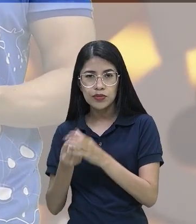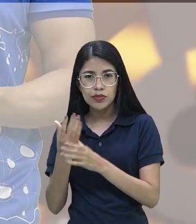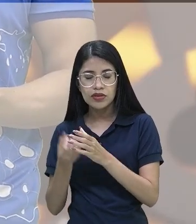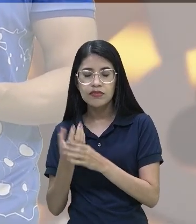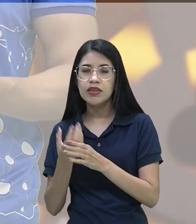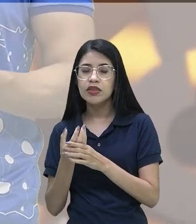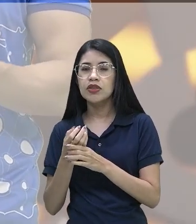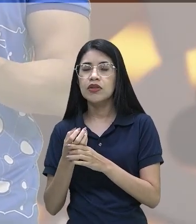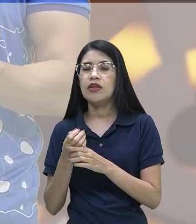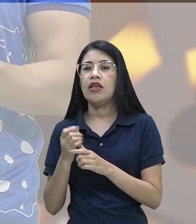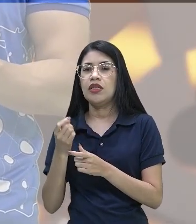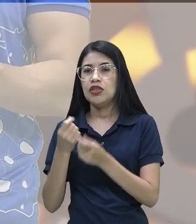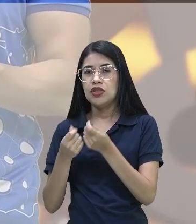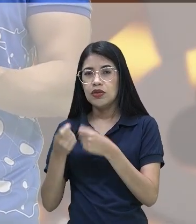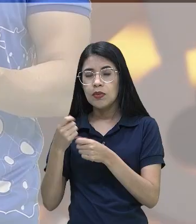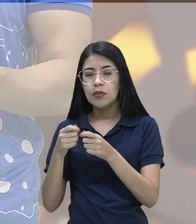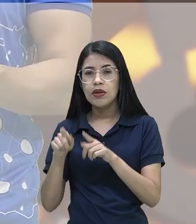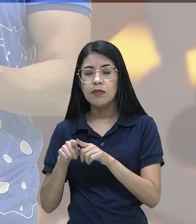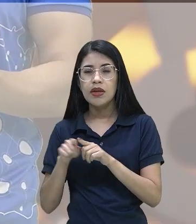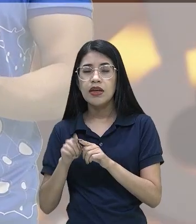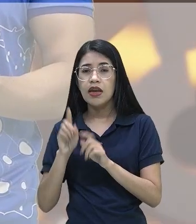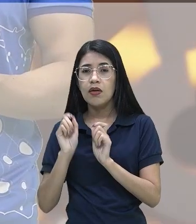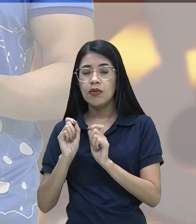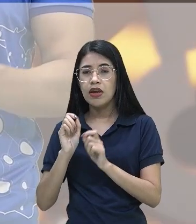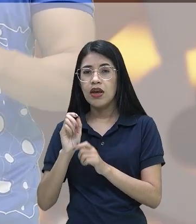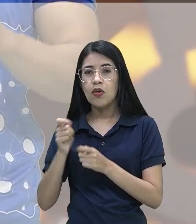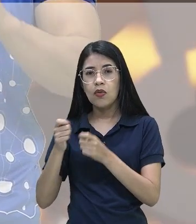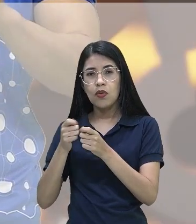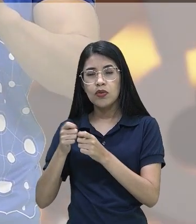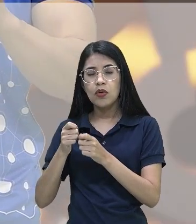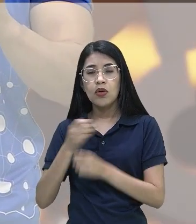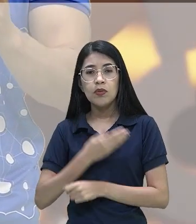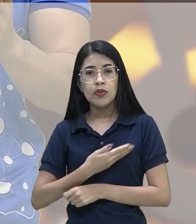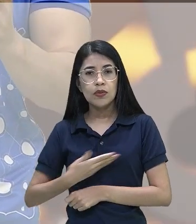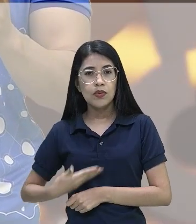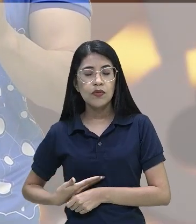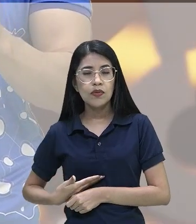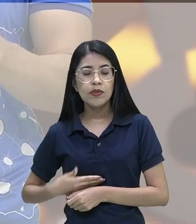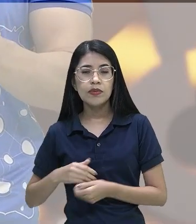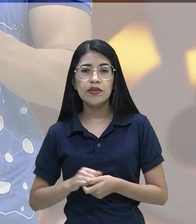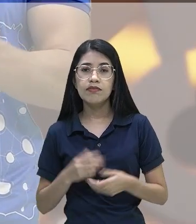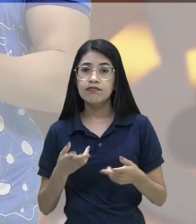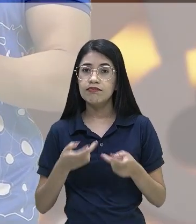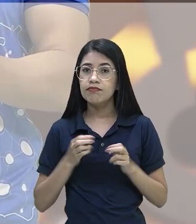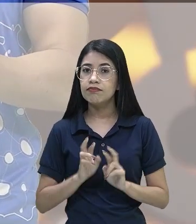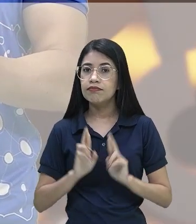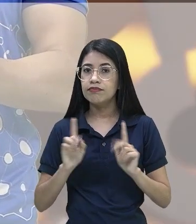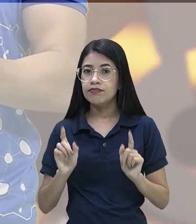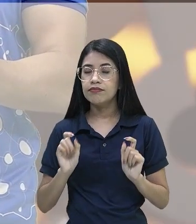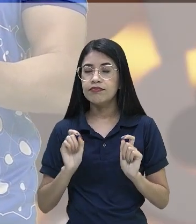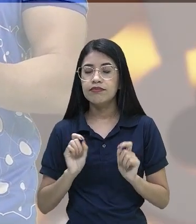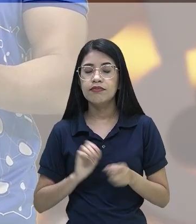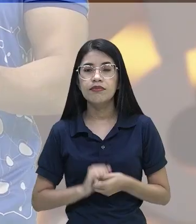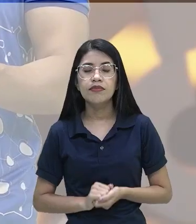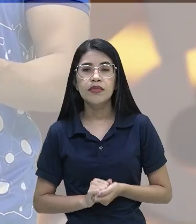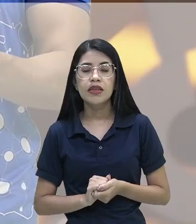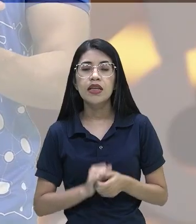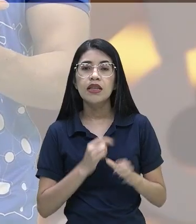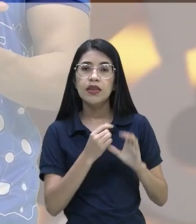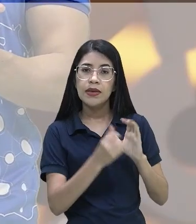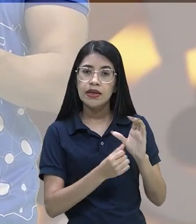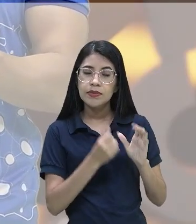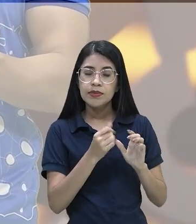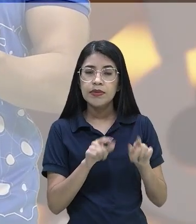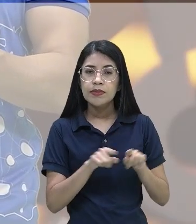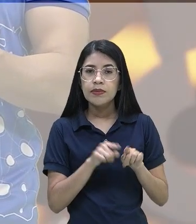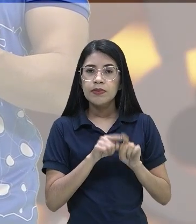as riquezas, esteja na mão ali do Estado. A gente observa essa diferença, né? Bem, no capitalismo também,